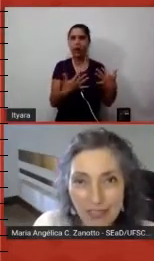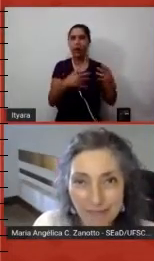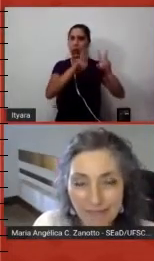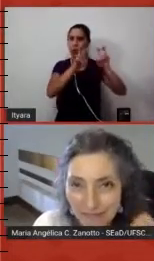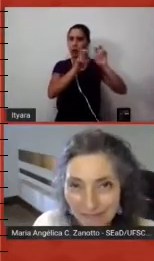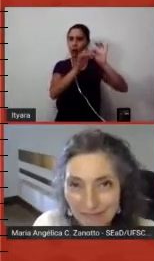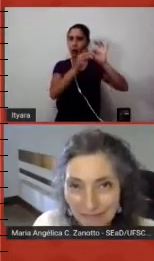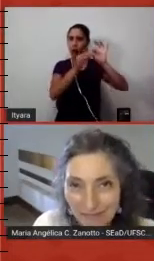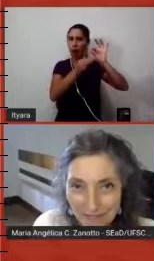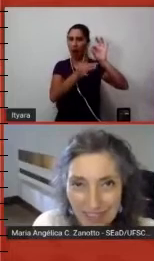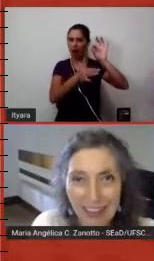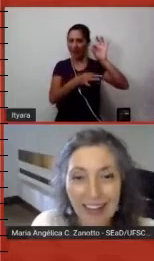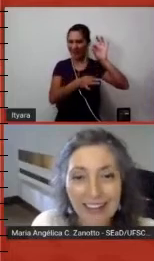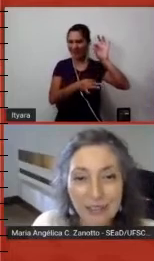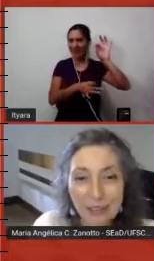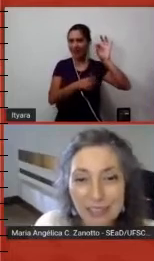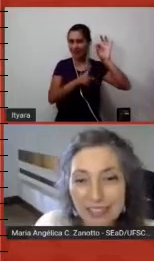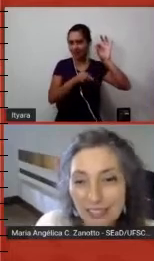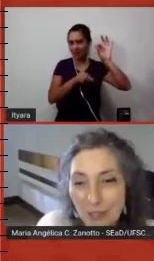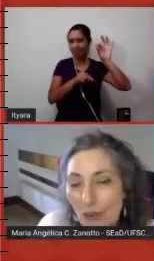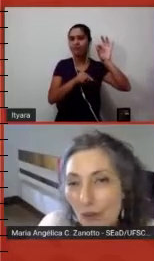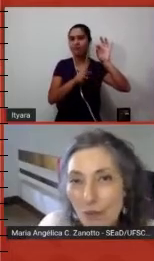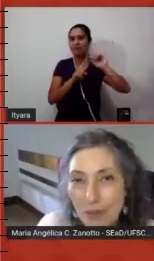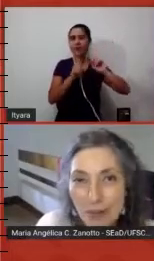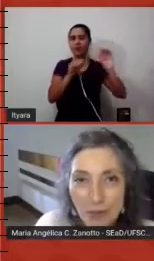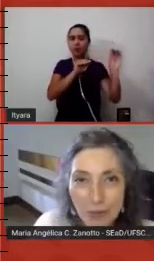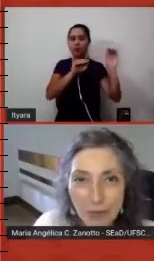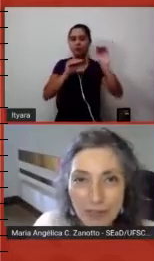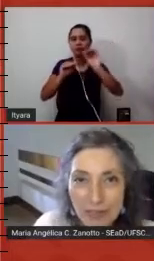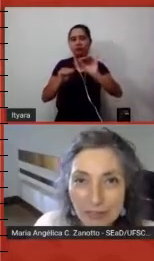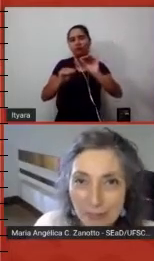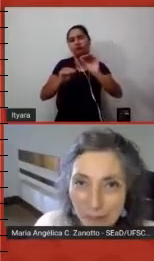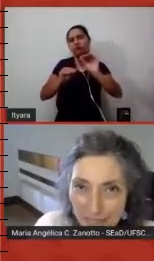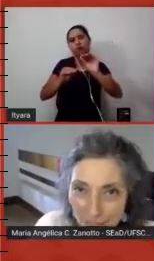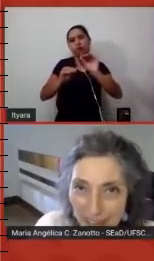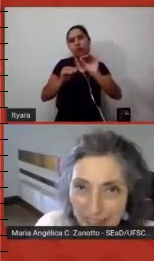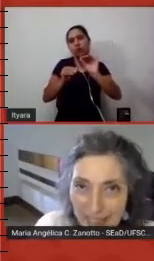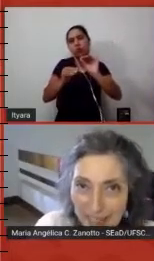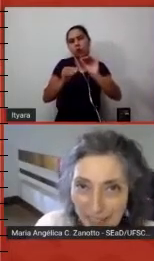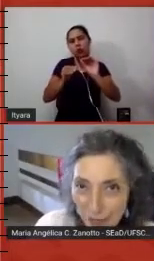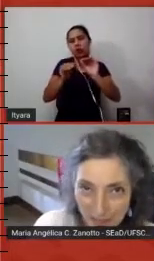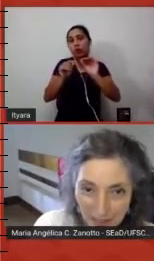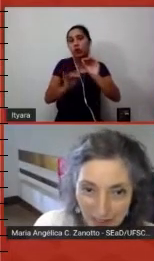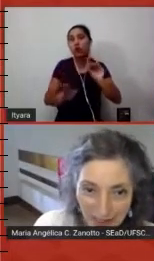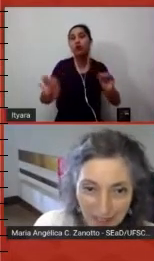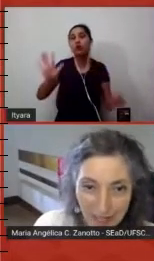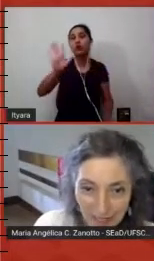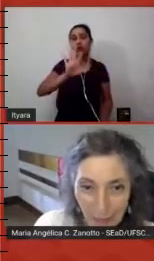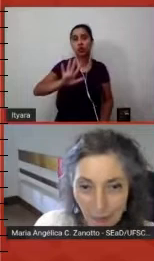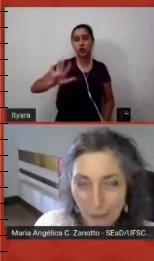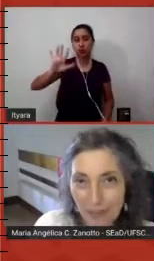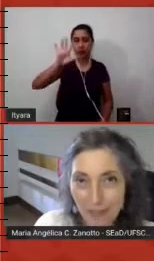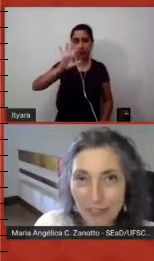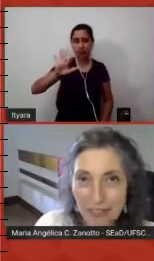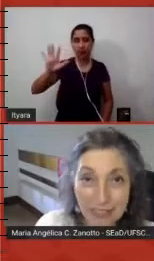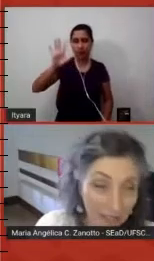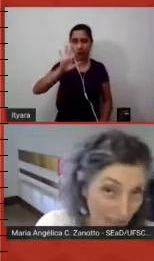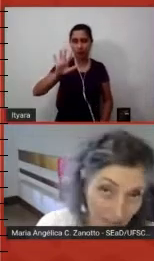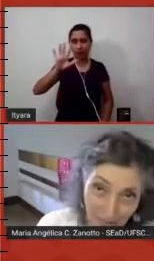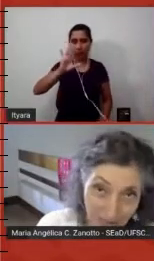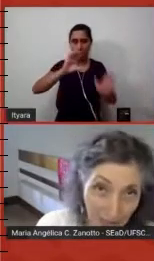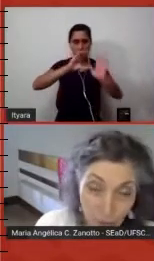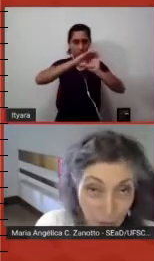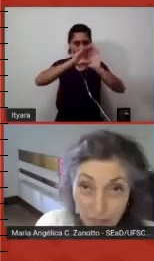extenso então, eu vou trazer só alguns bem gerais aqui, não vou entrar na própria